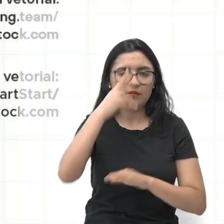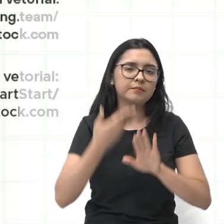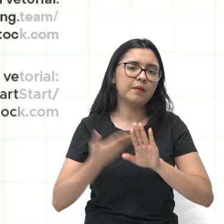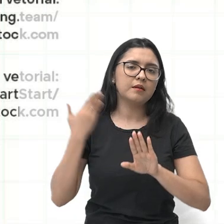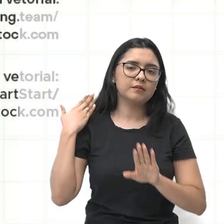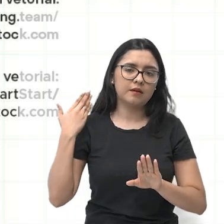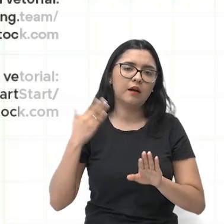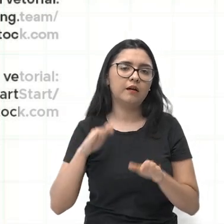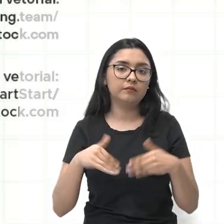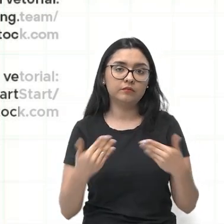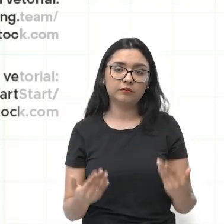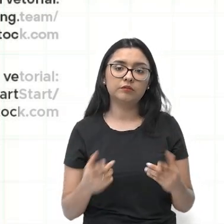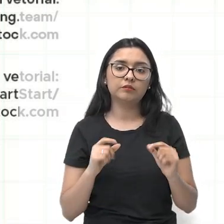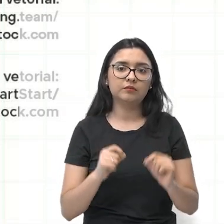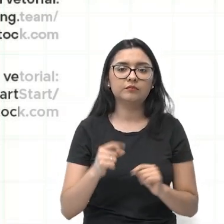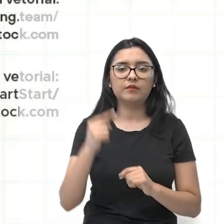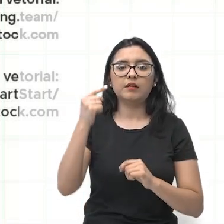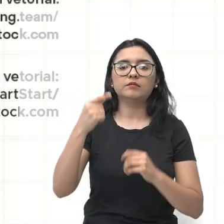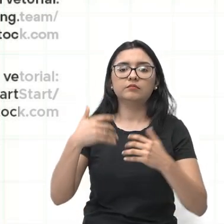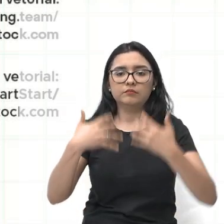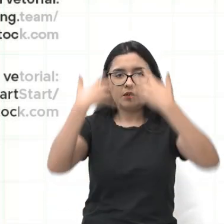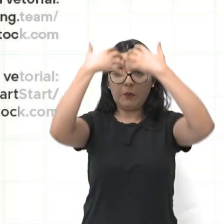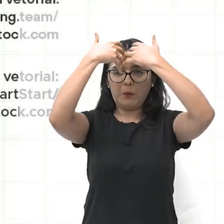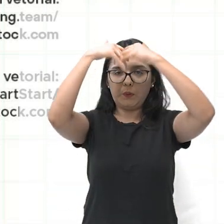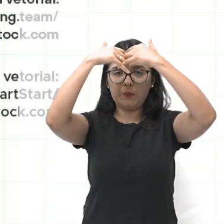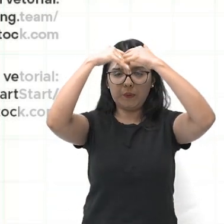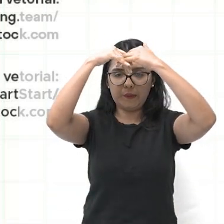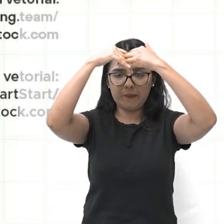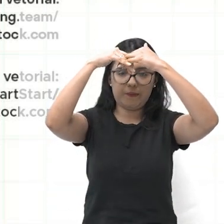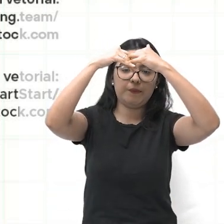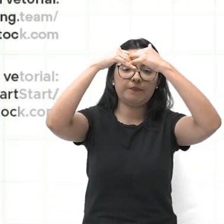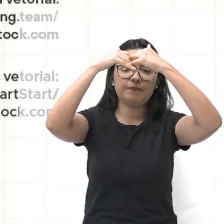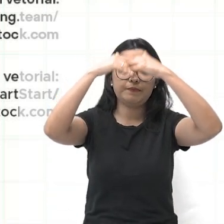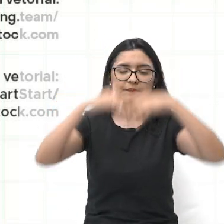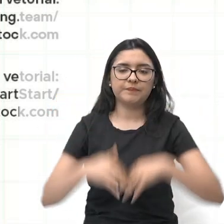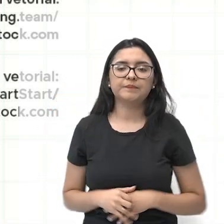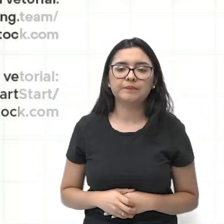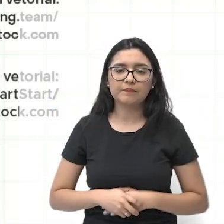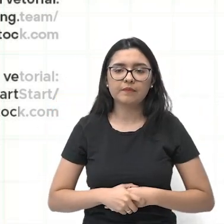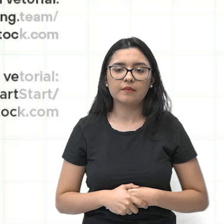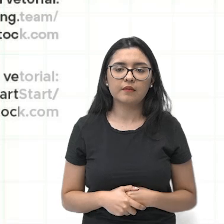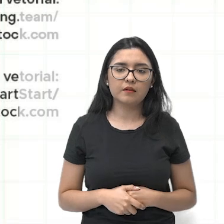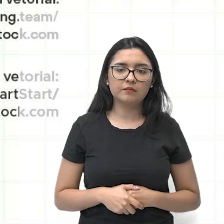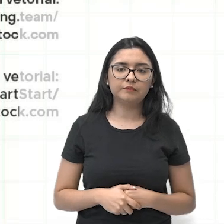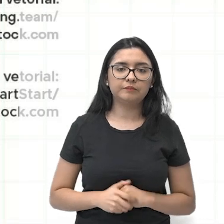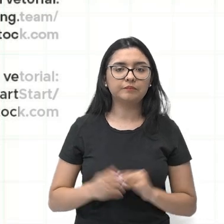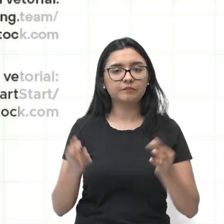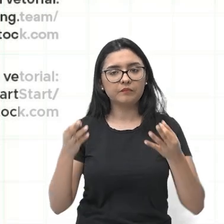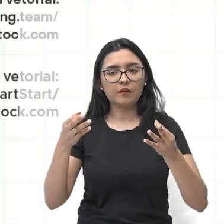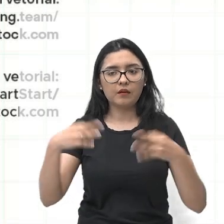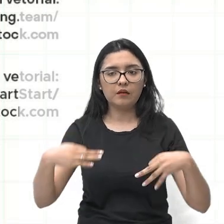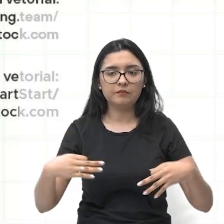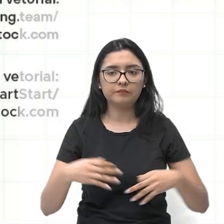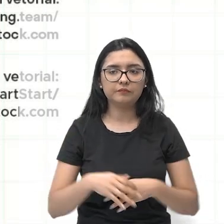né? Que aí vai ativar o quê? O seu sistema límbico,